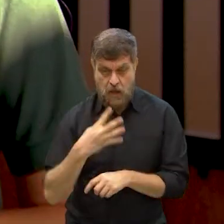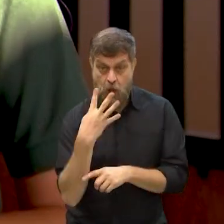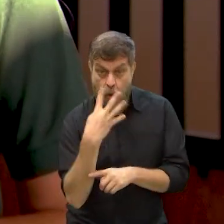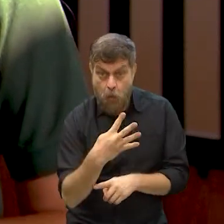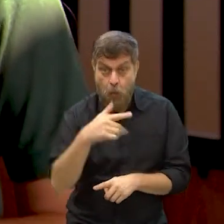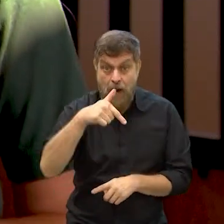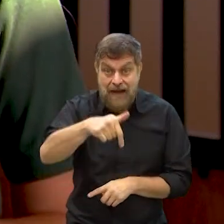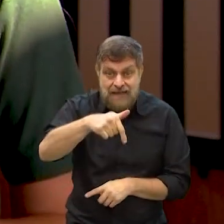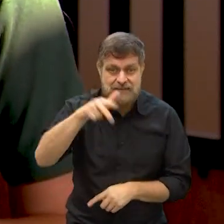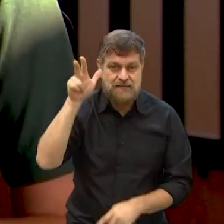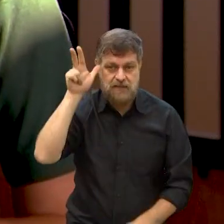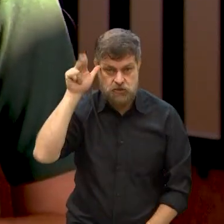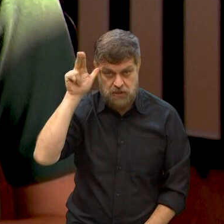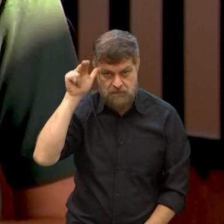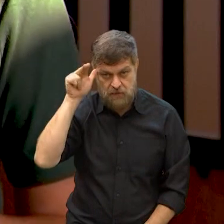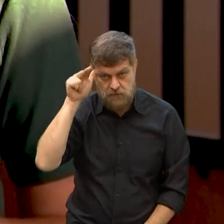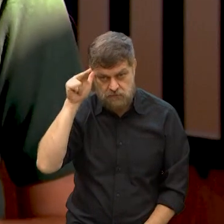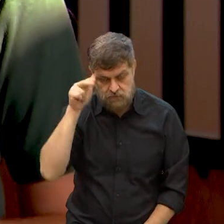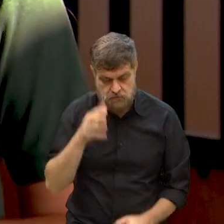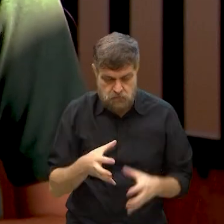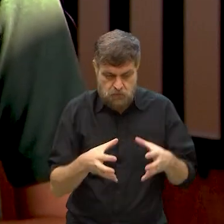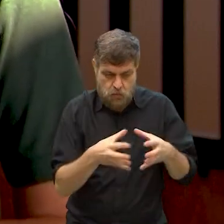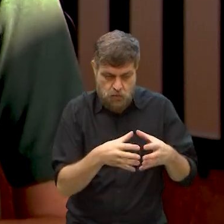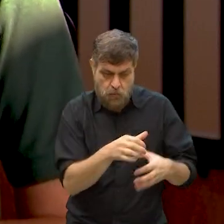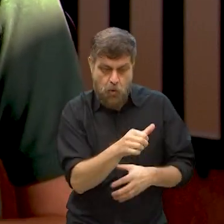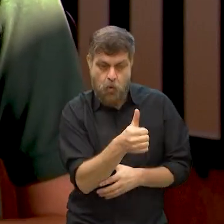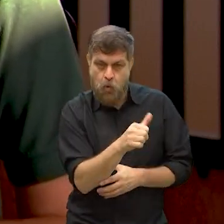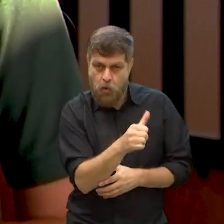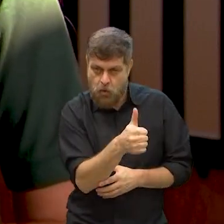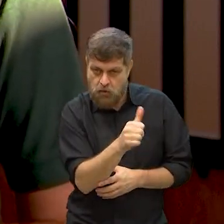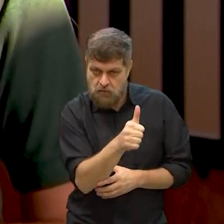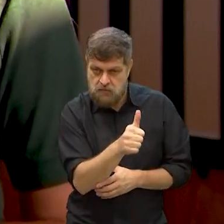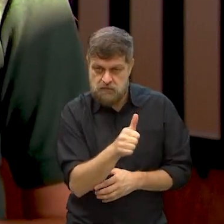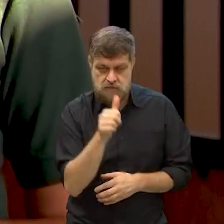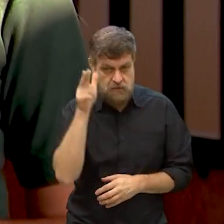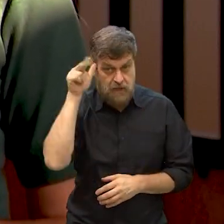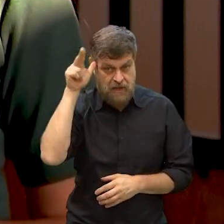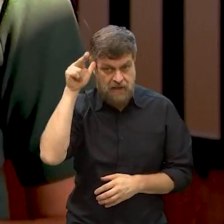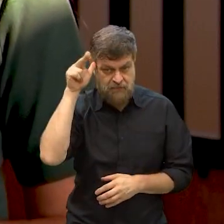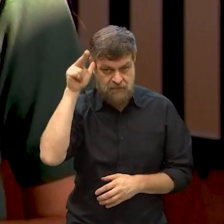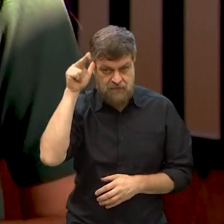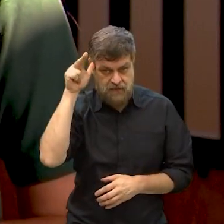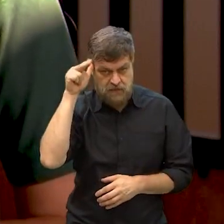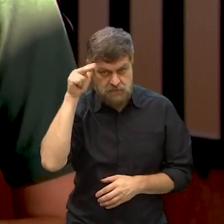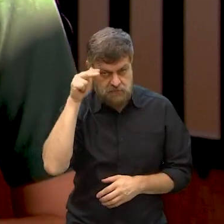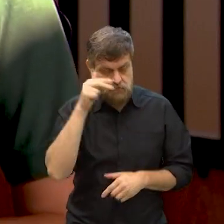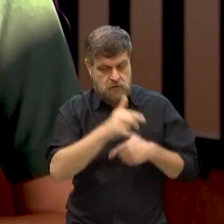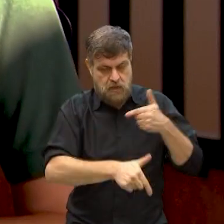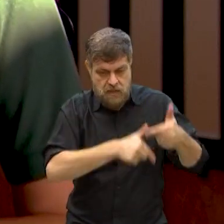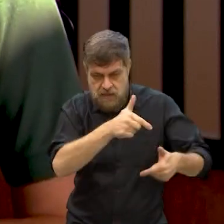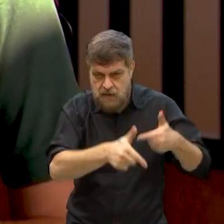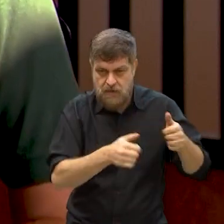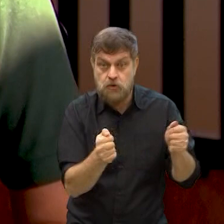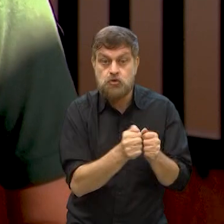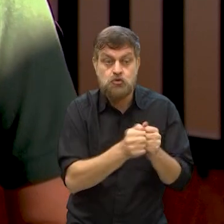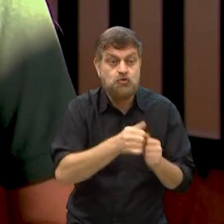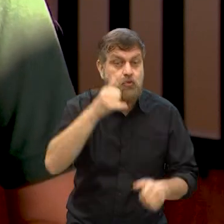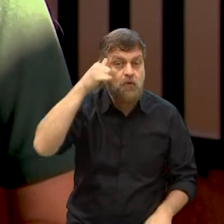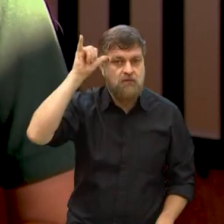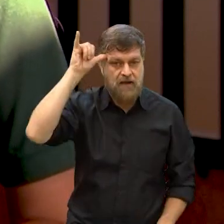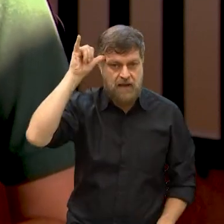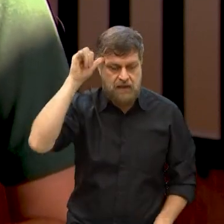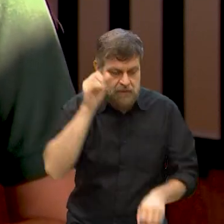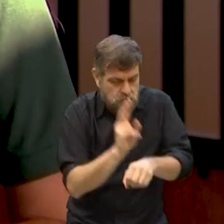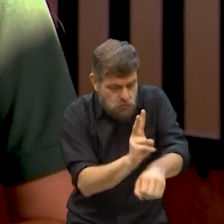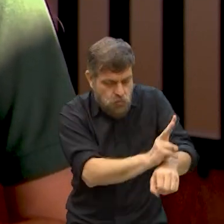47 cavalos, só que desses 47, 11 são destinados a trabalho, então é com a lida de